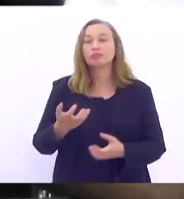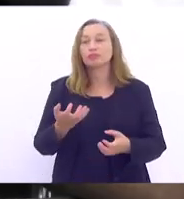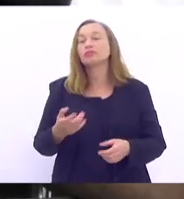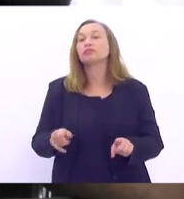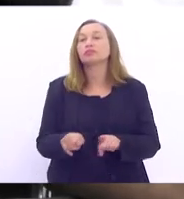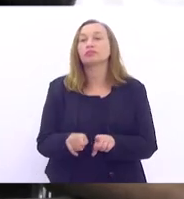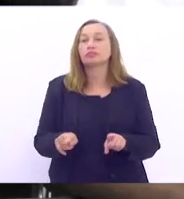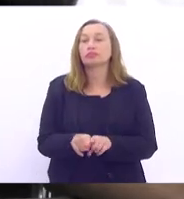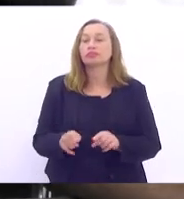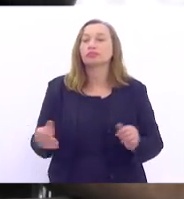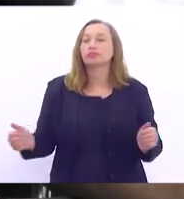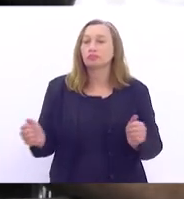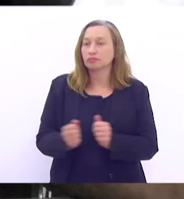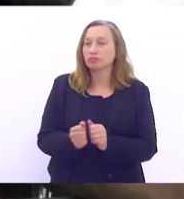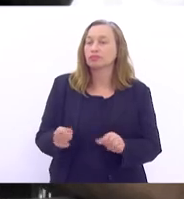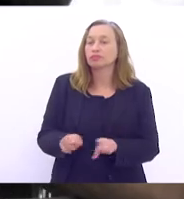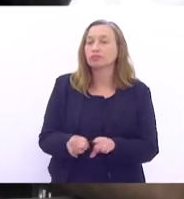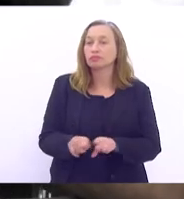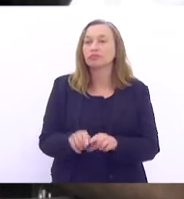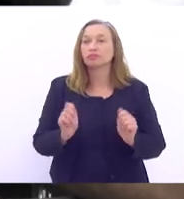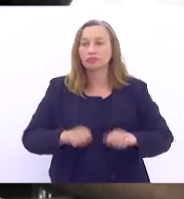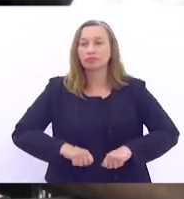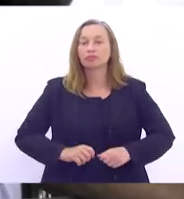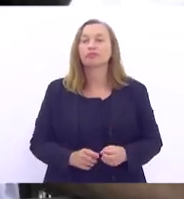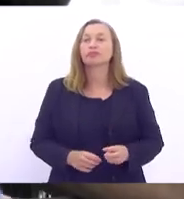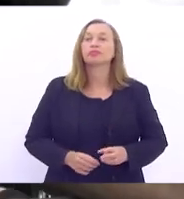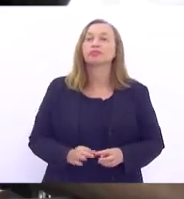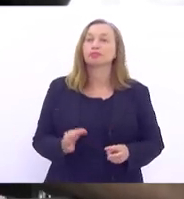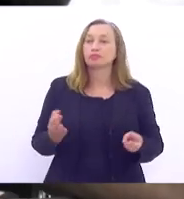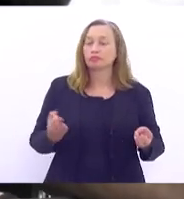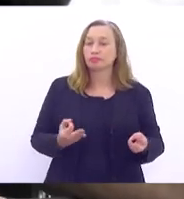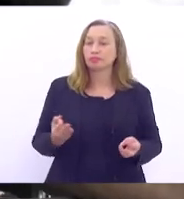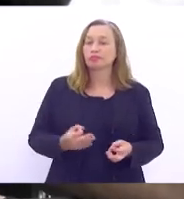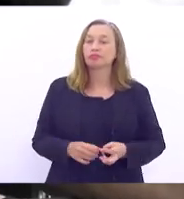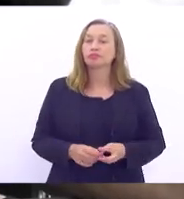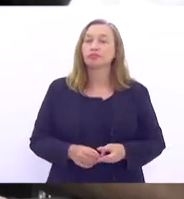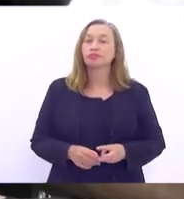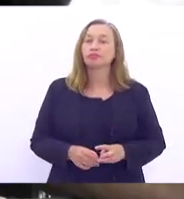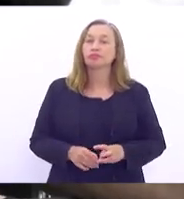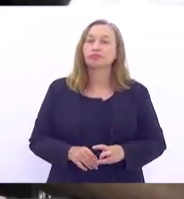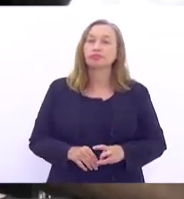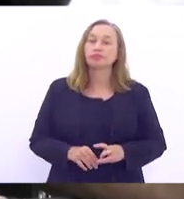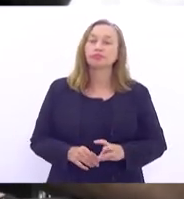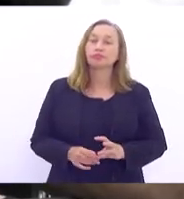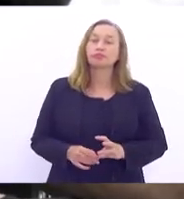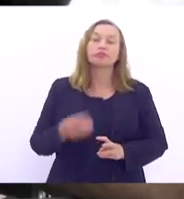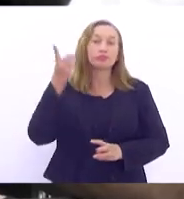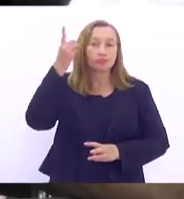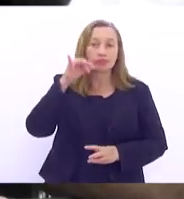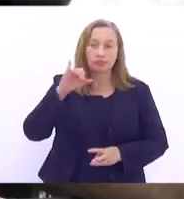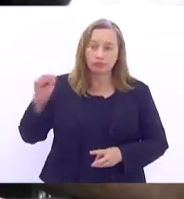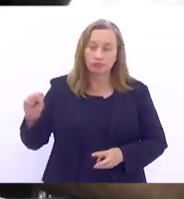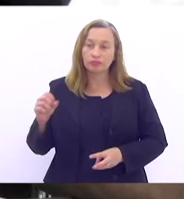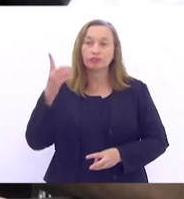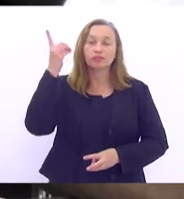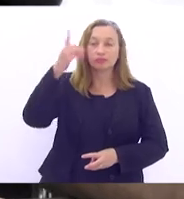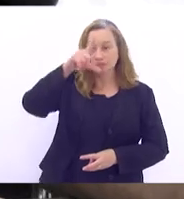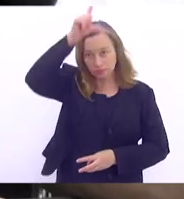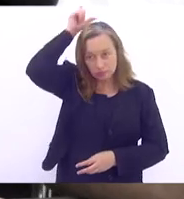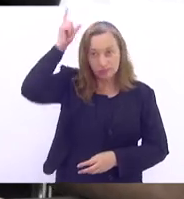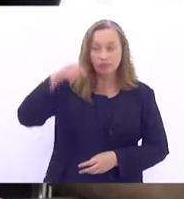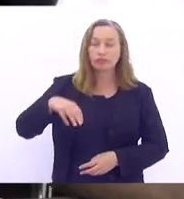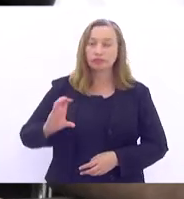me associar, se fosse possível. Perfeito. Então, vistas ao deputado Cozzolino, para o deputado Luiz Paulo e deputado